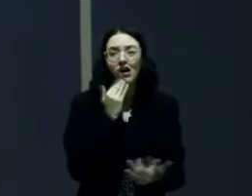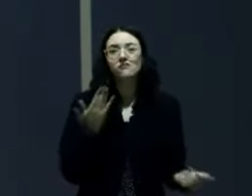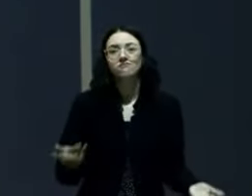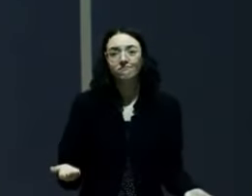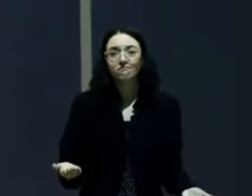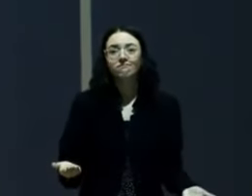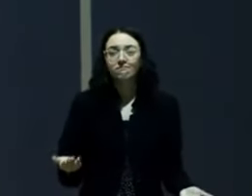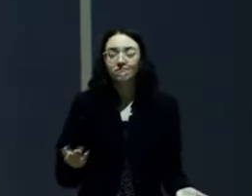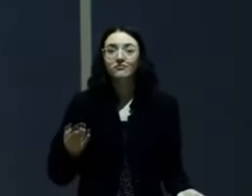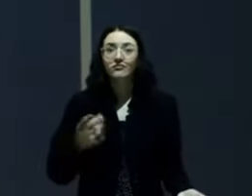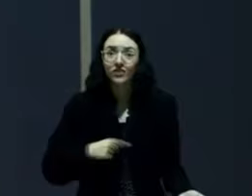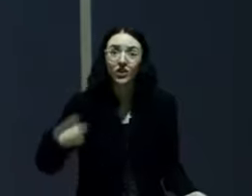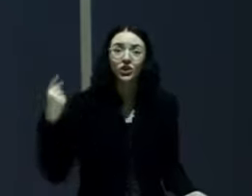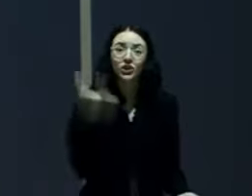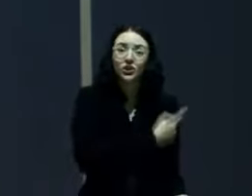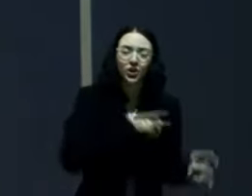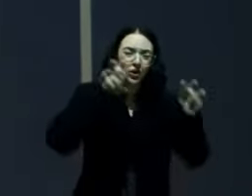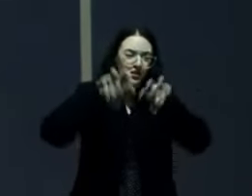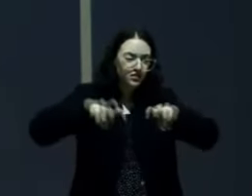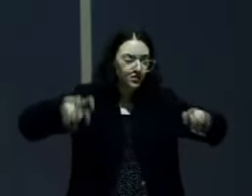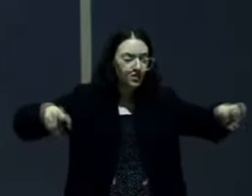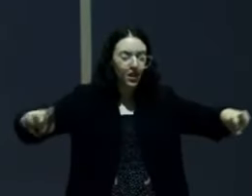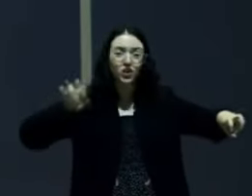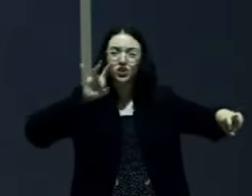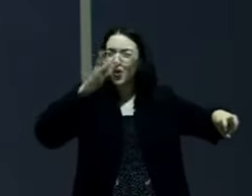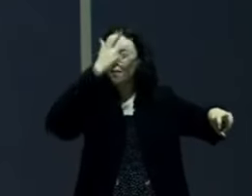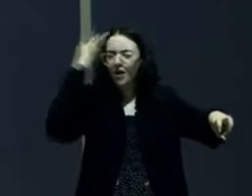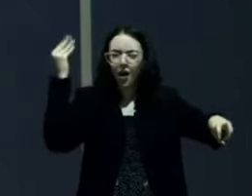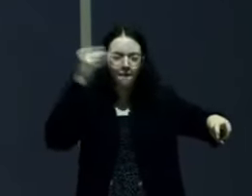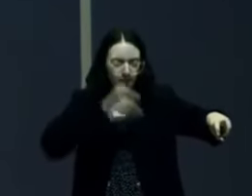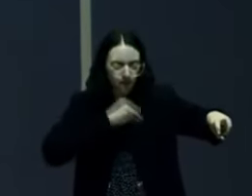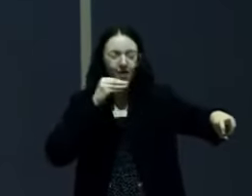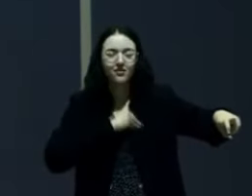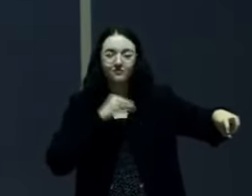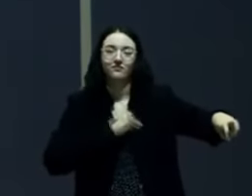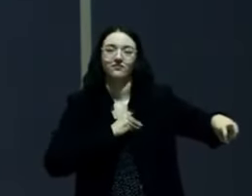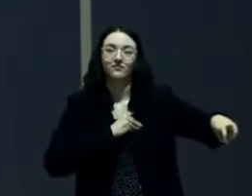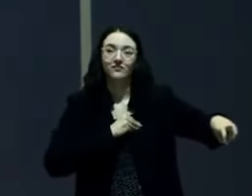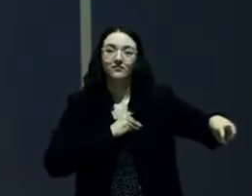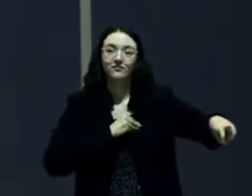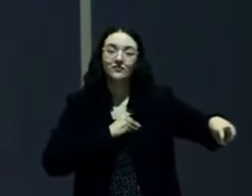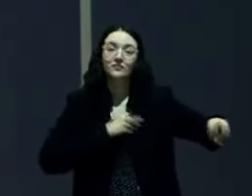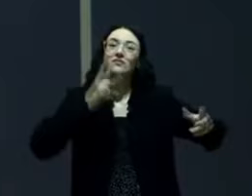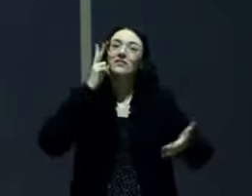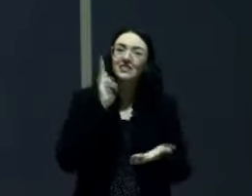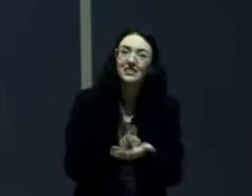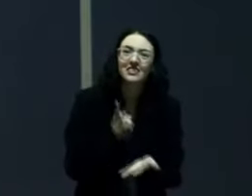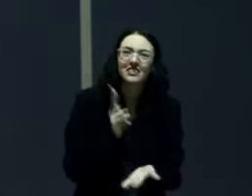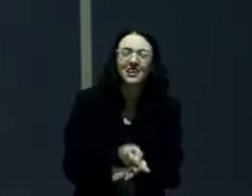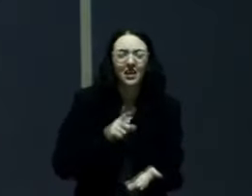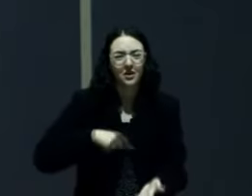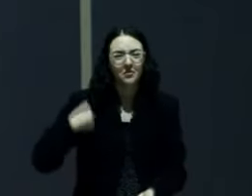Essa mesa é uma mesa para pecadores, como eu e você. Que quantas vezes, se analisarmos,